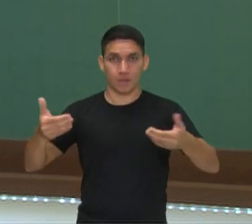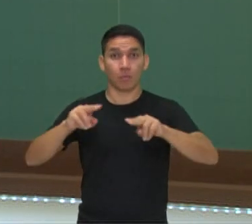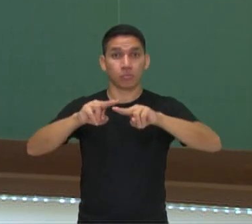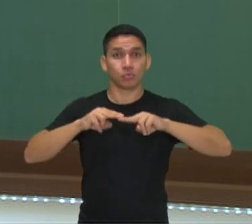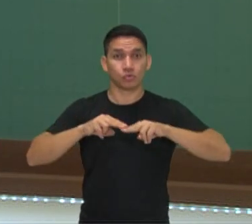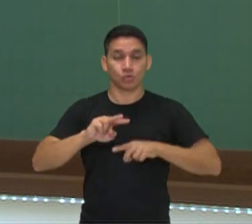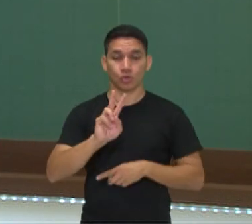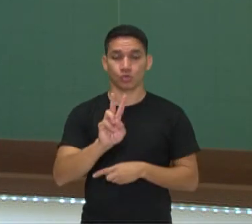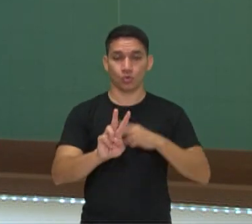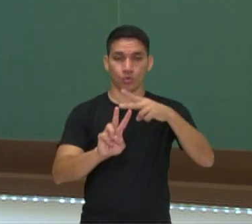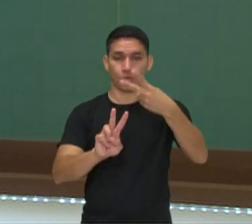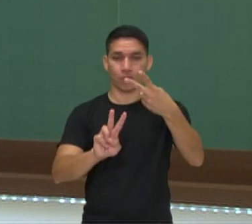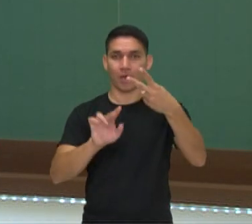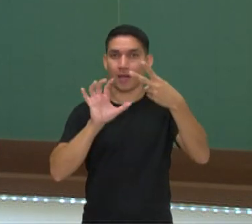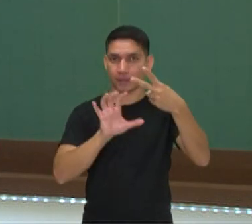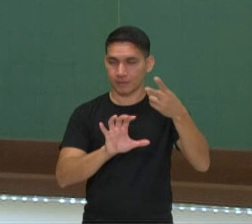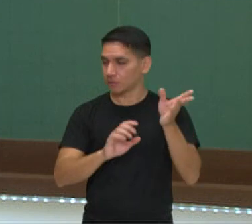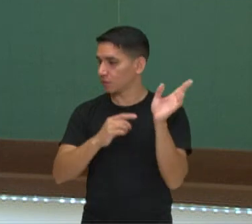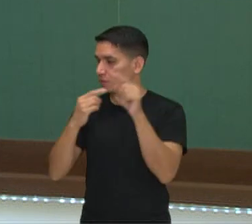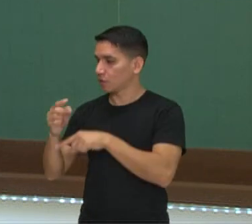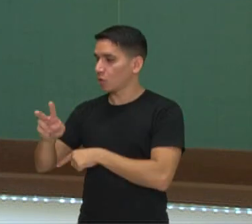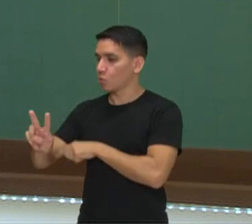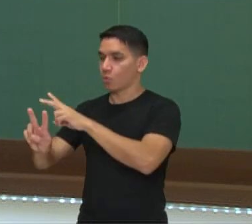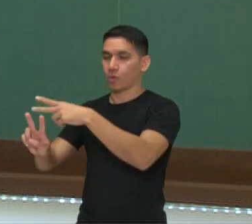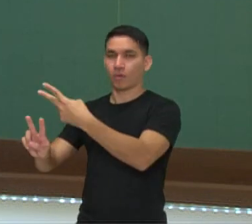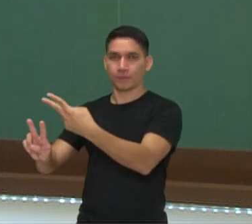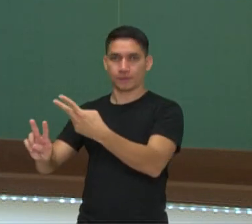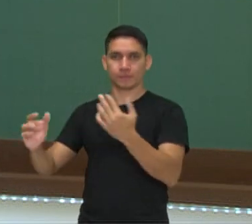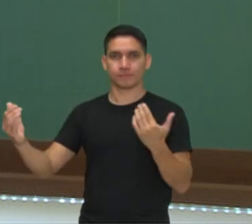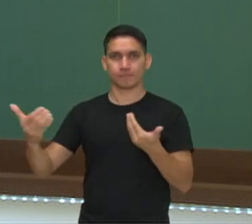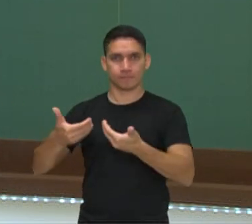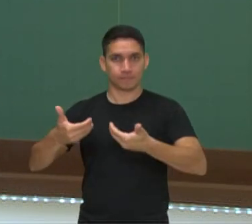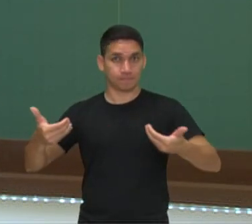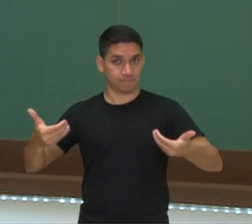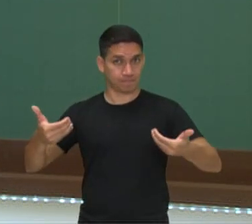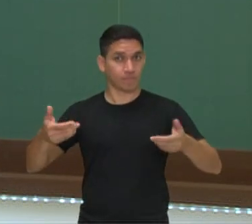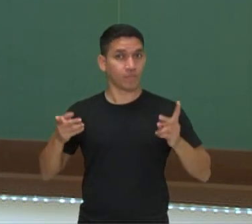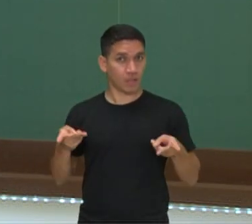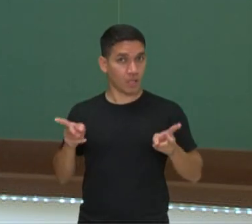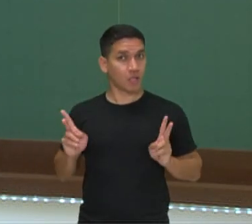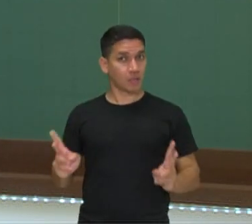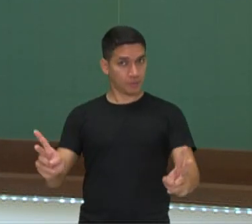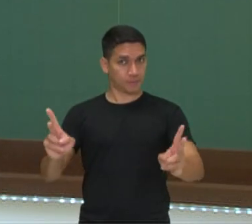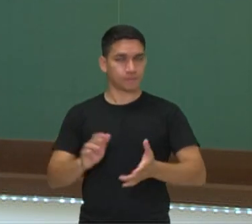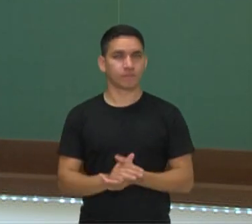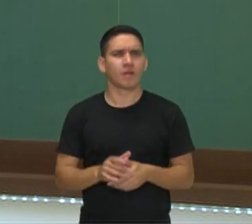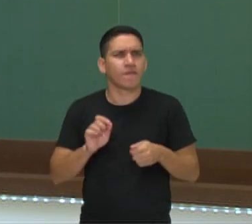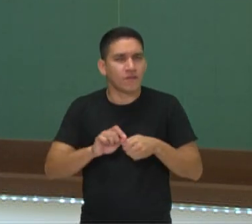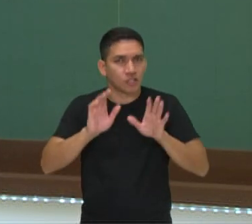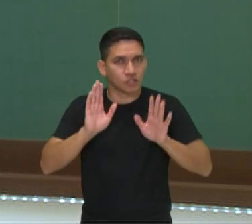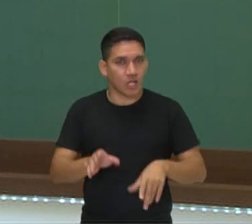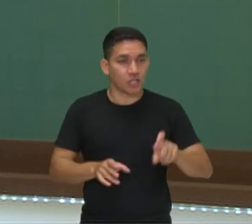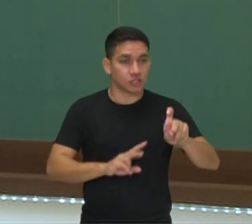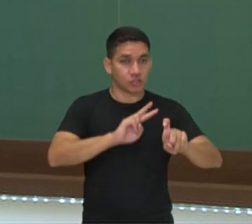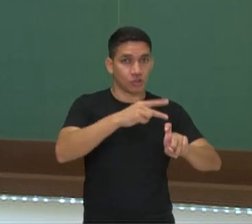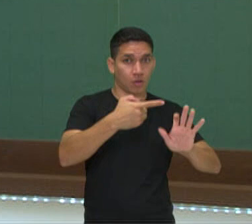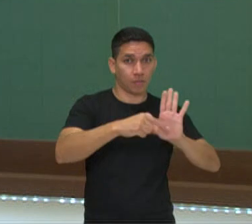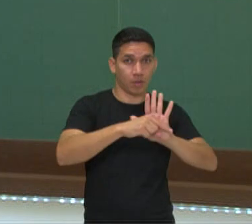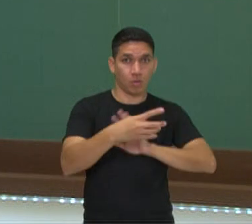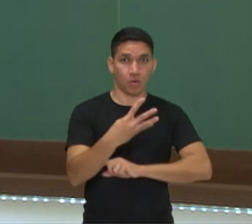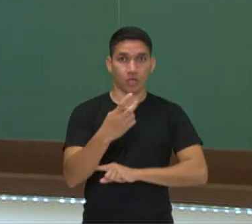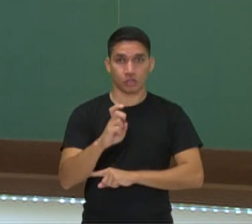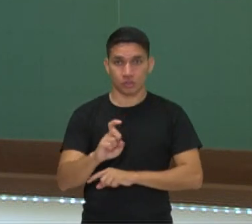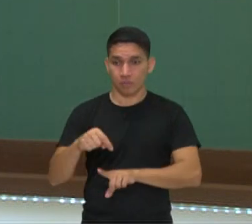somei 2 ao quadrado aqui e 2 ao quadrado no segundo membro. Feito isso, x ao quadrado menos 4x